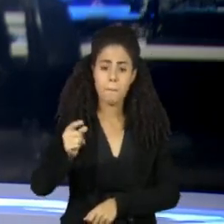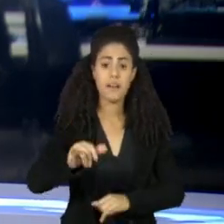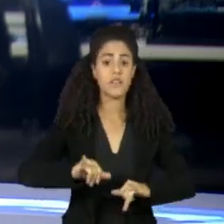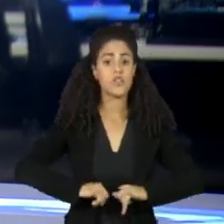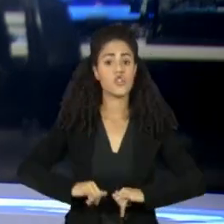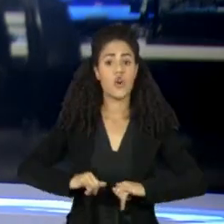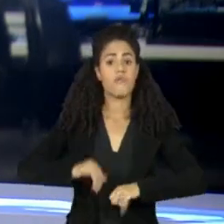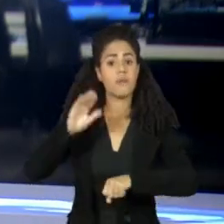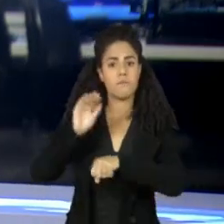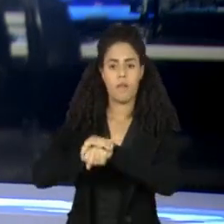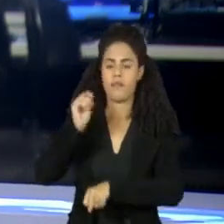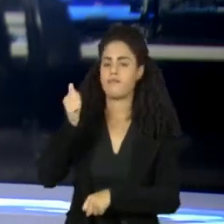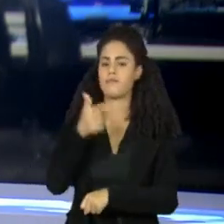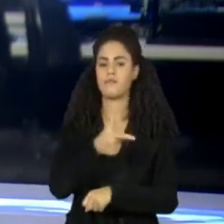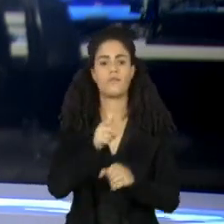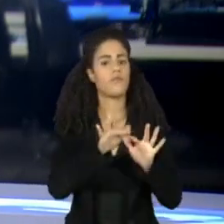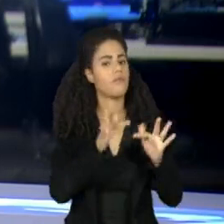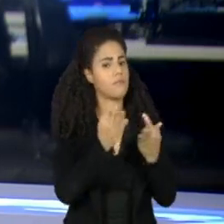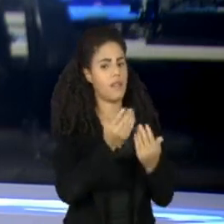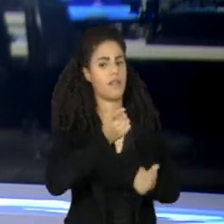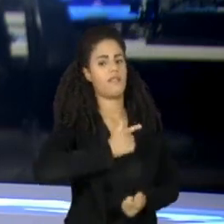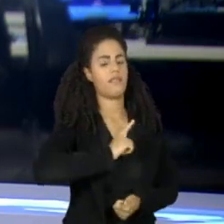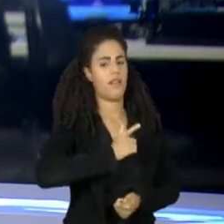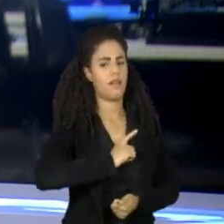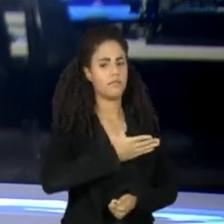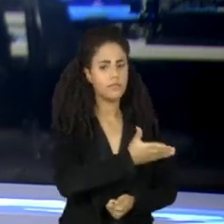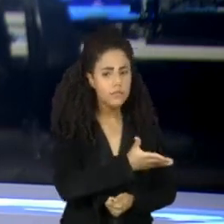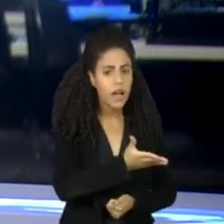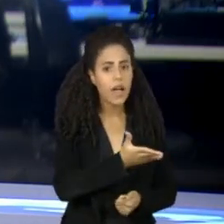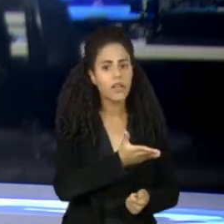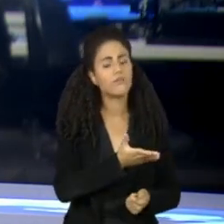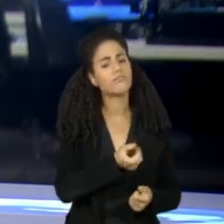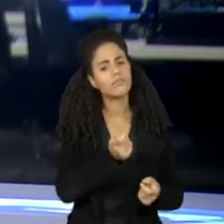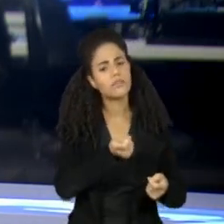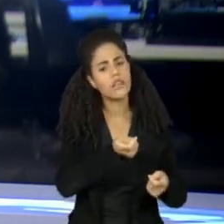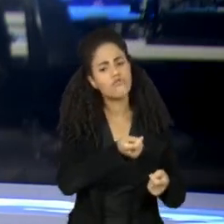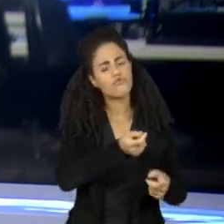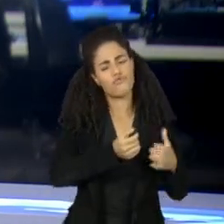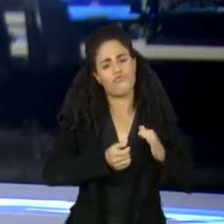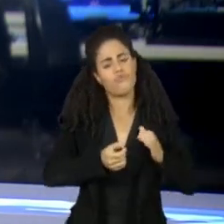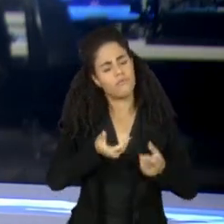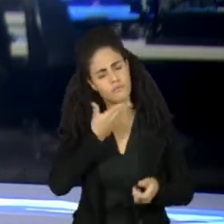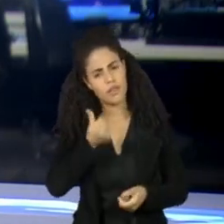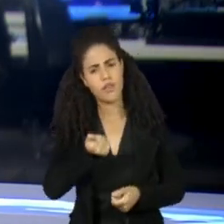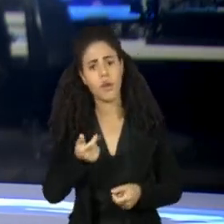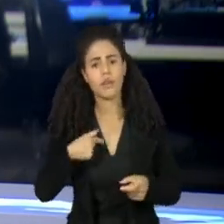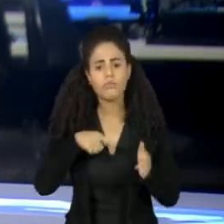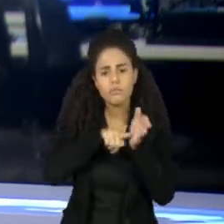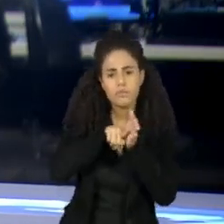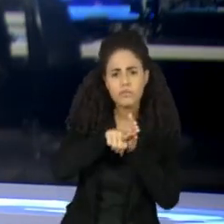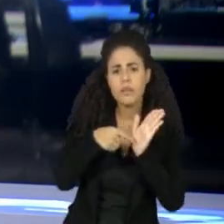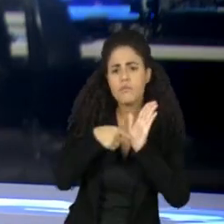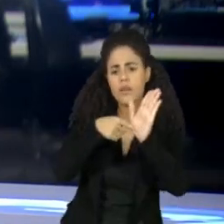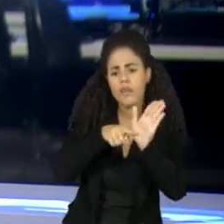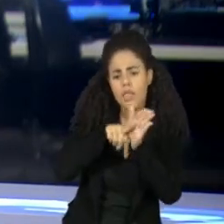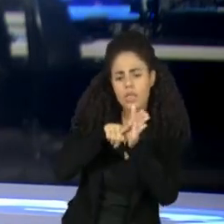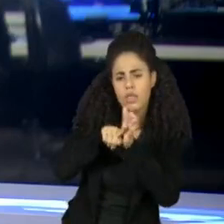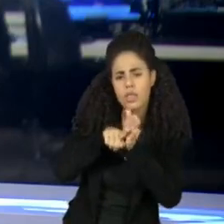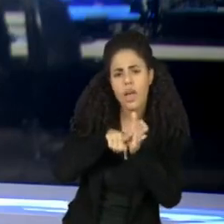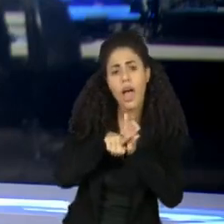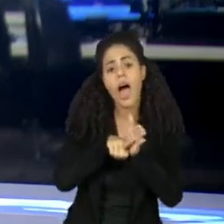tem melhores condições econômicas só que mostra uma outra pesquisa Global publicada na revista Nature com participação de pesquisadores